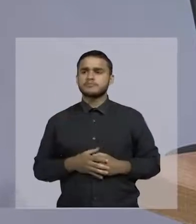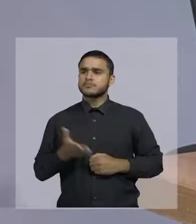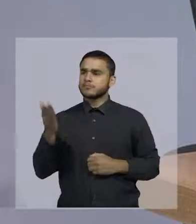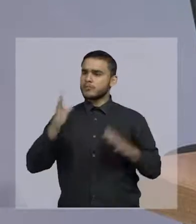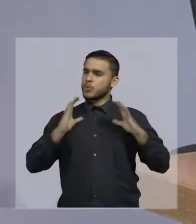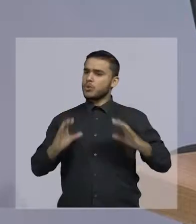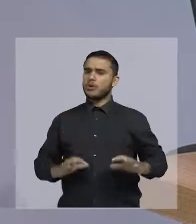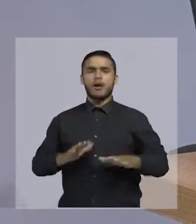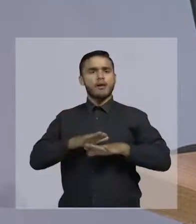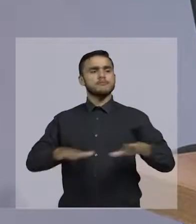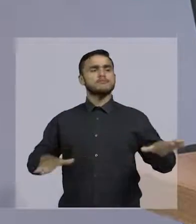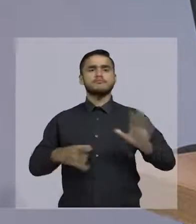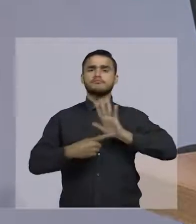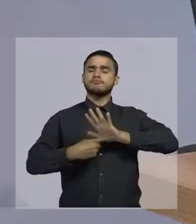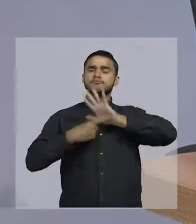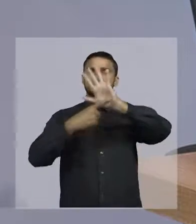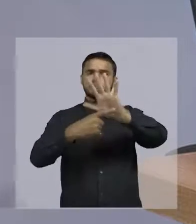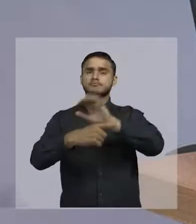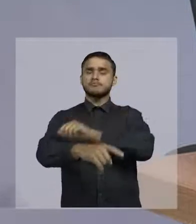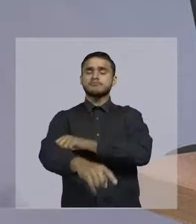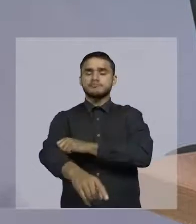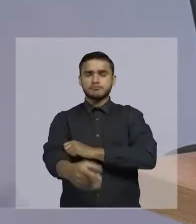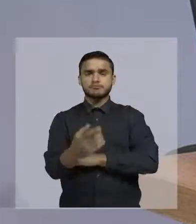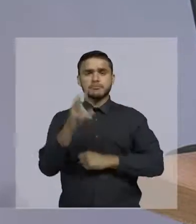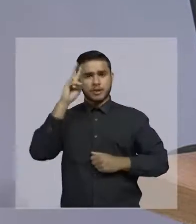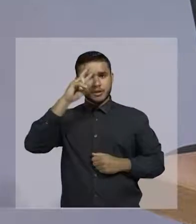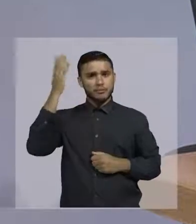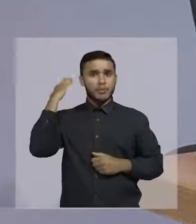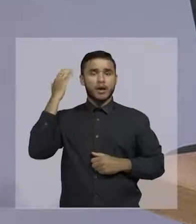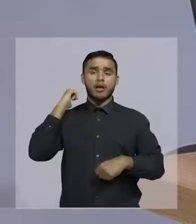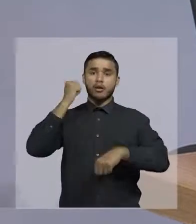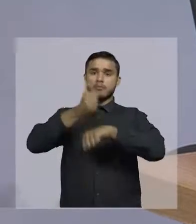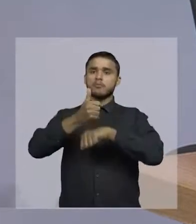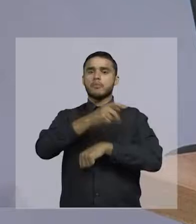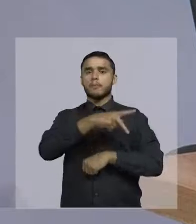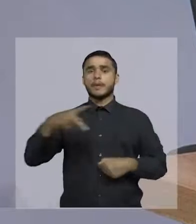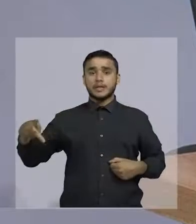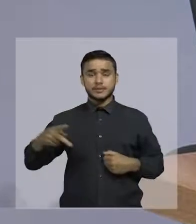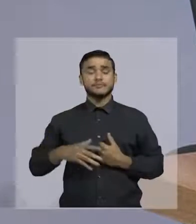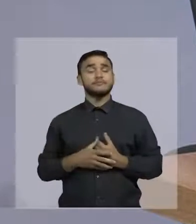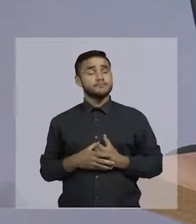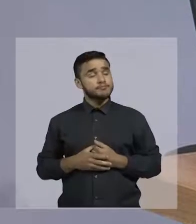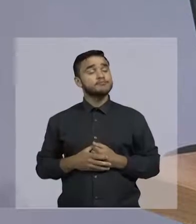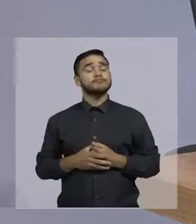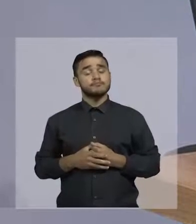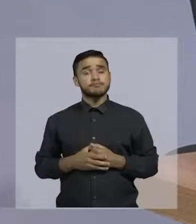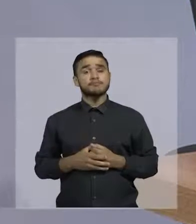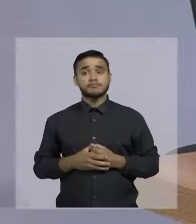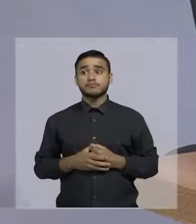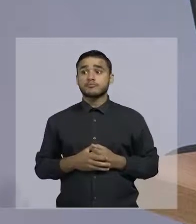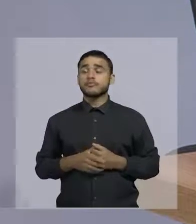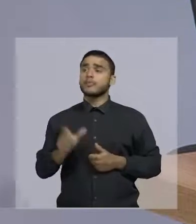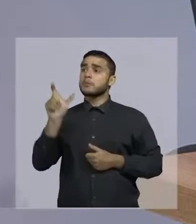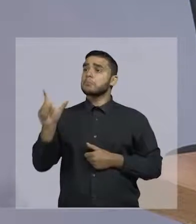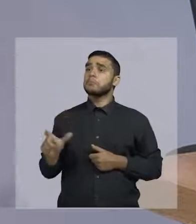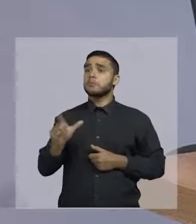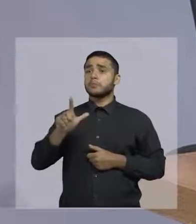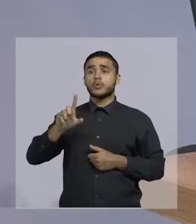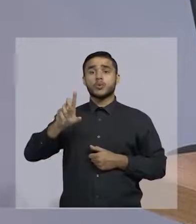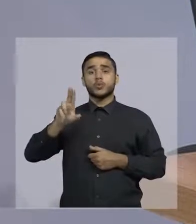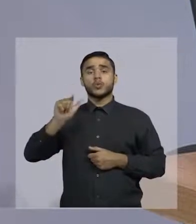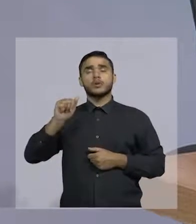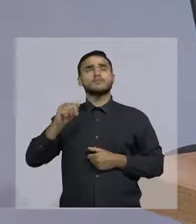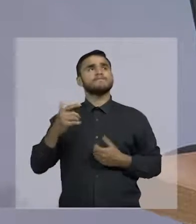de comportamento que ele assumiu quando assumiu a presidência da República. Porque fora o